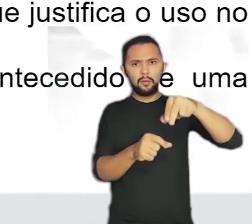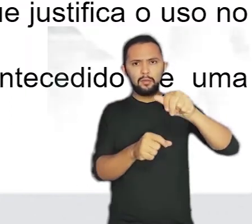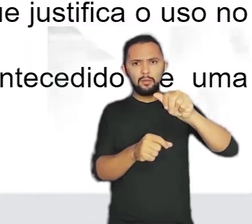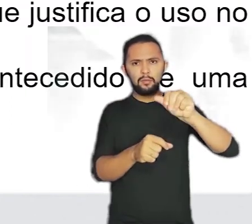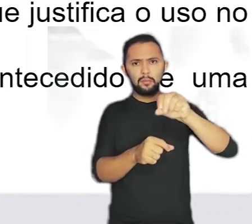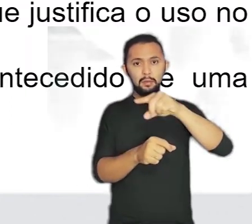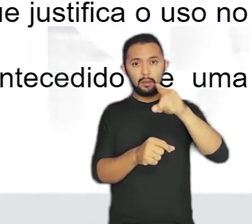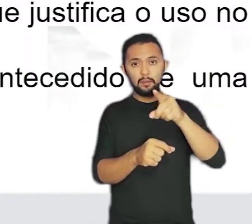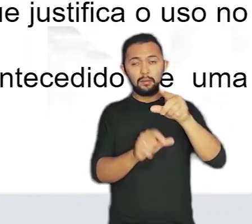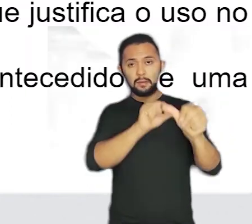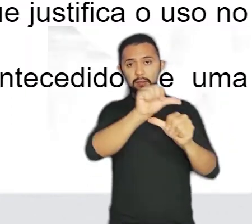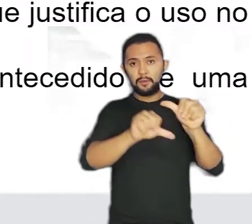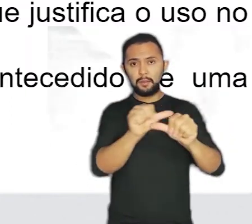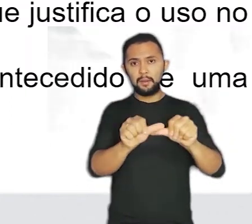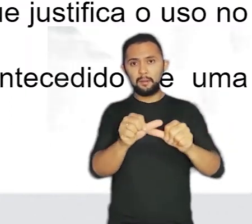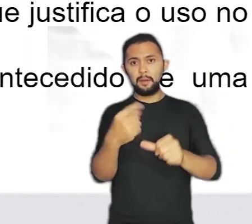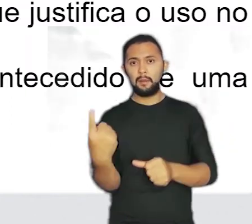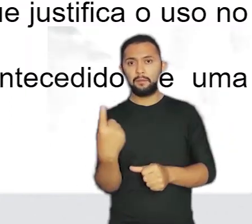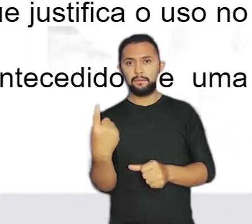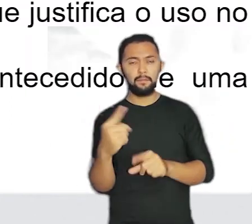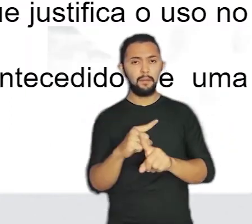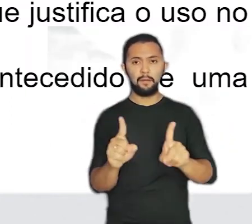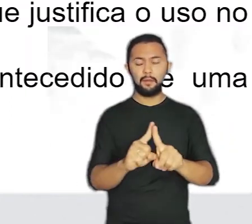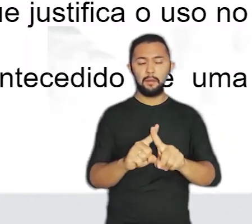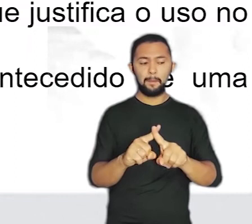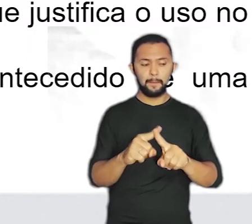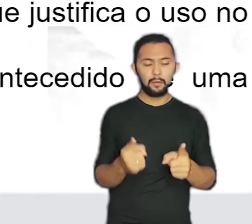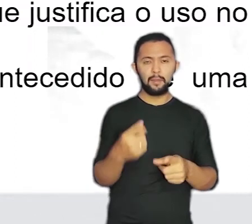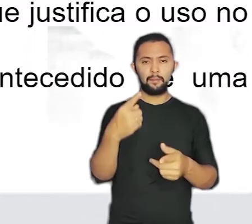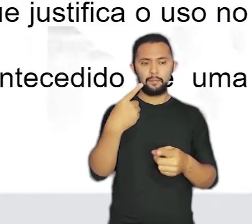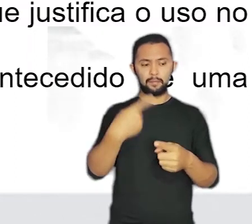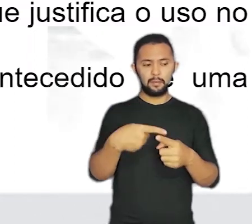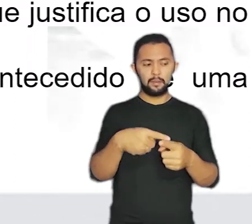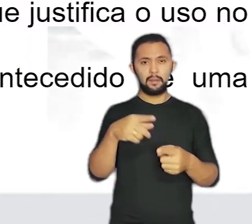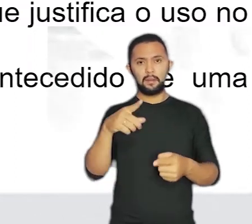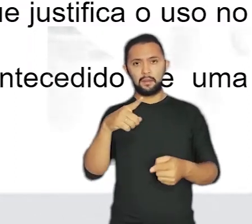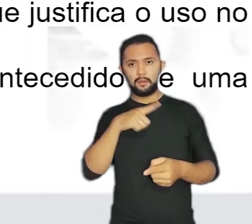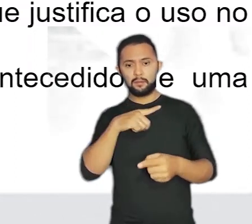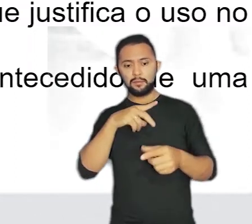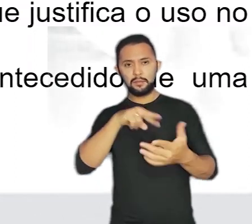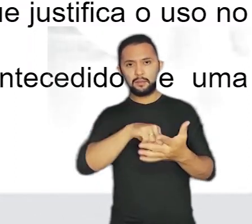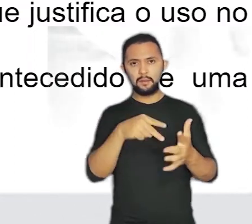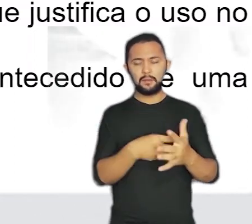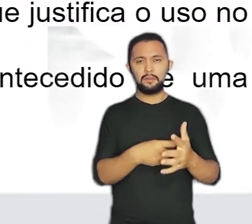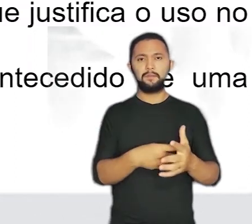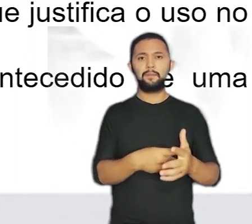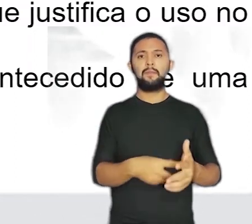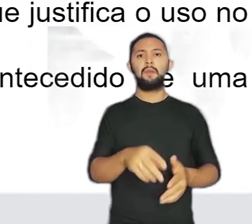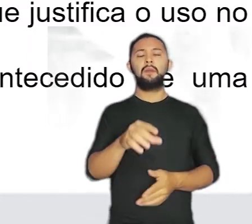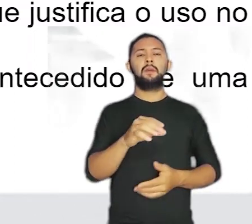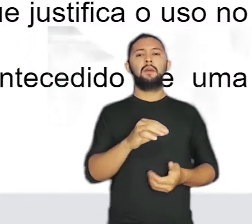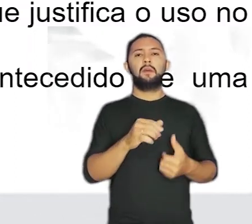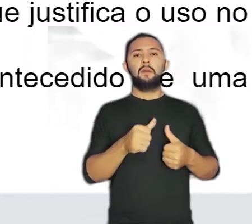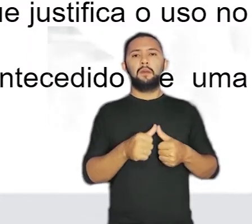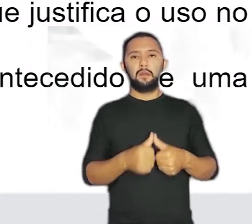verbo, que ele vai para o singular. Não é bem isso. Ele fica no singular porque ele está no sentido de existir. Então, a alternativa correta da nossa